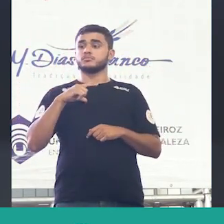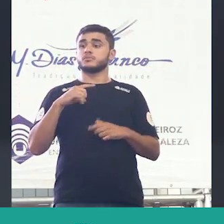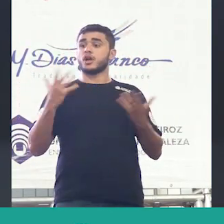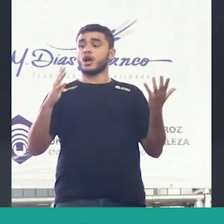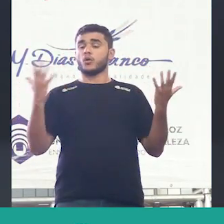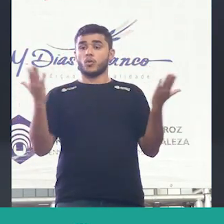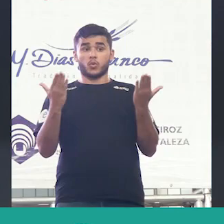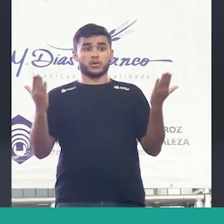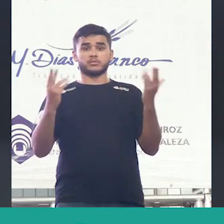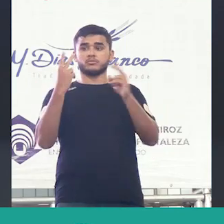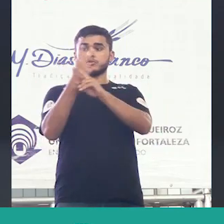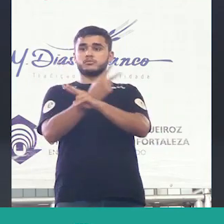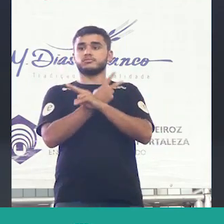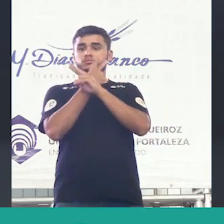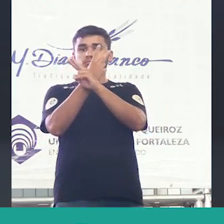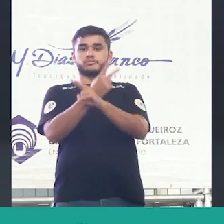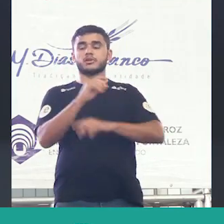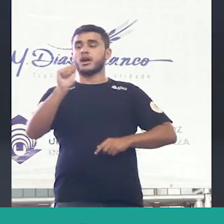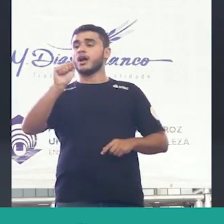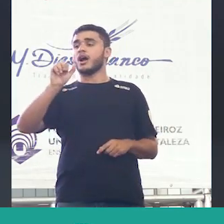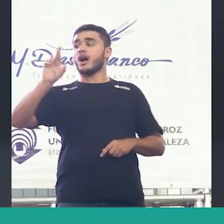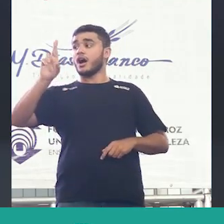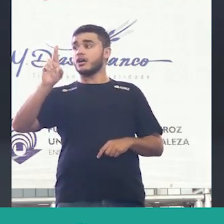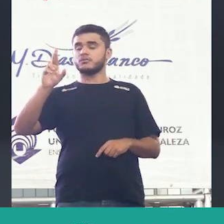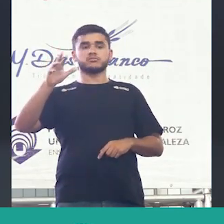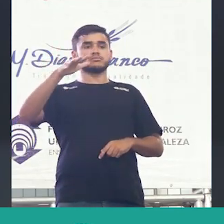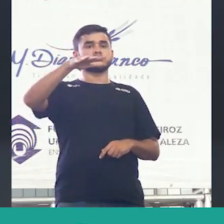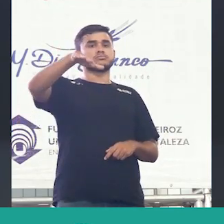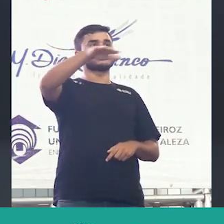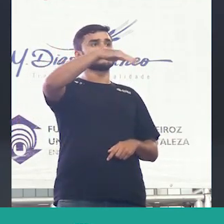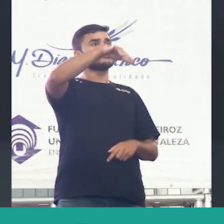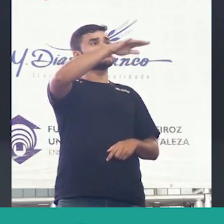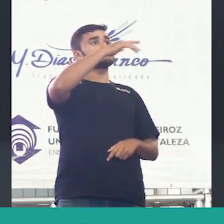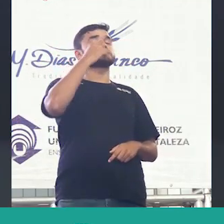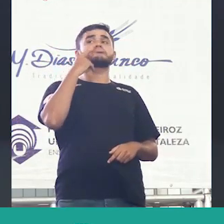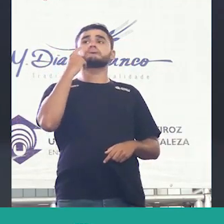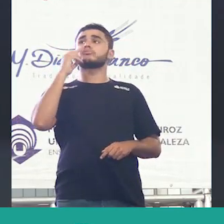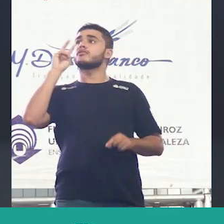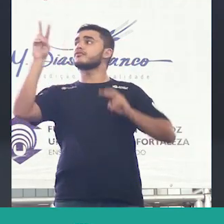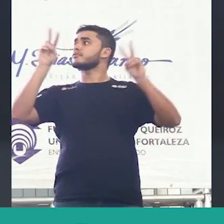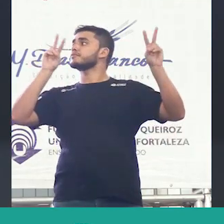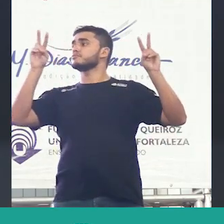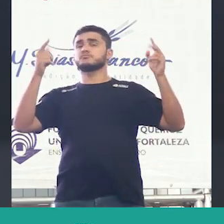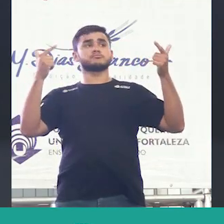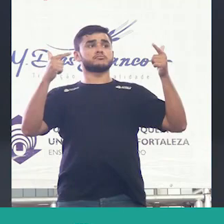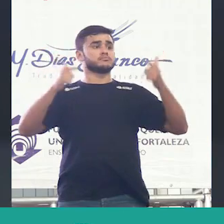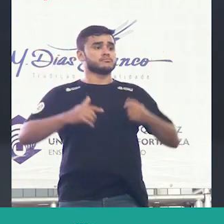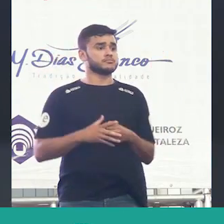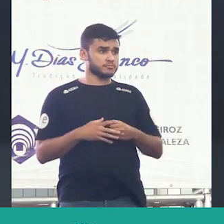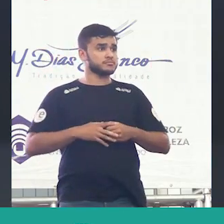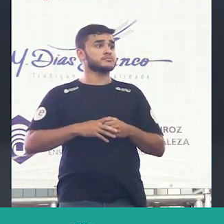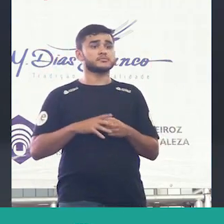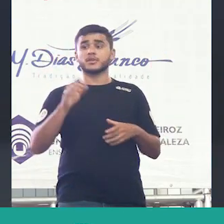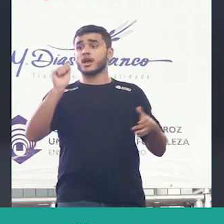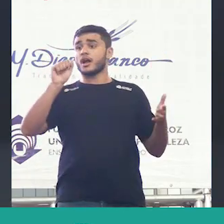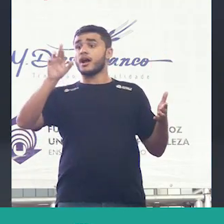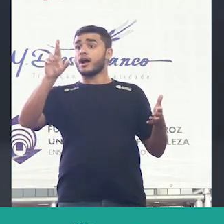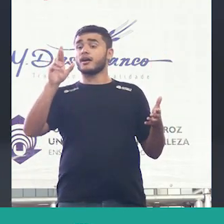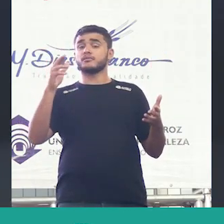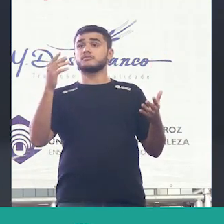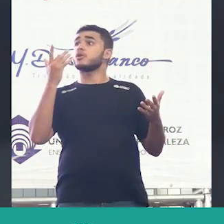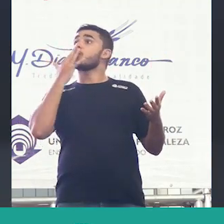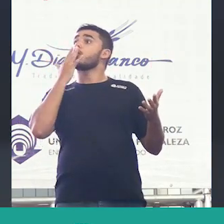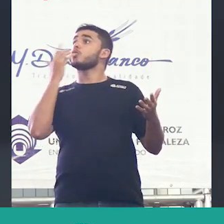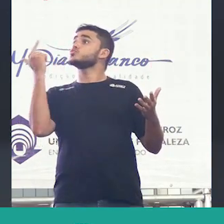você existe ar. A gente não está vendo esse ar, porque ele é transparente. Ar não é uma fonte de